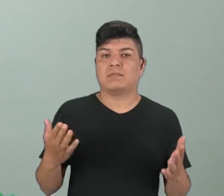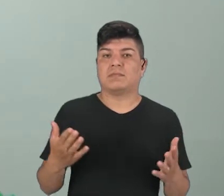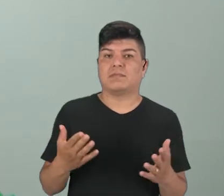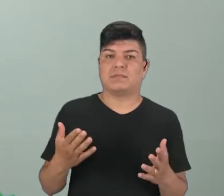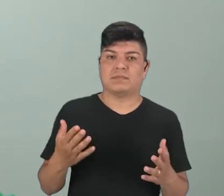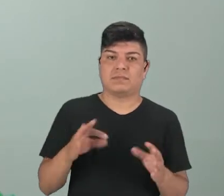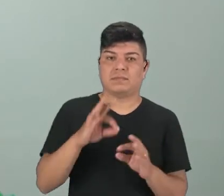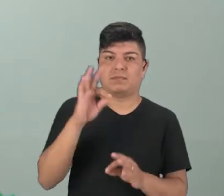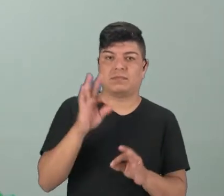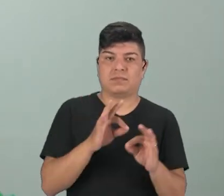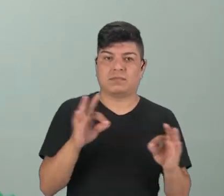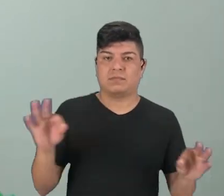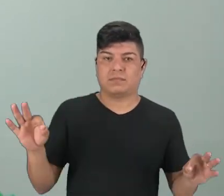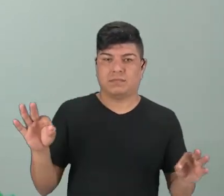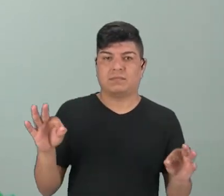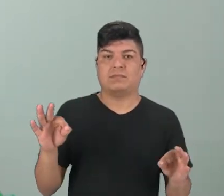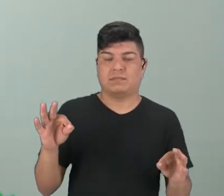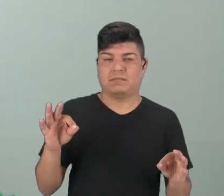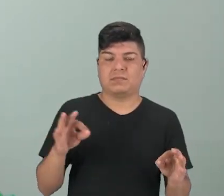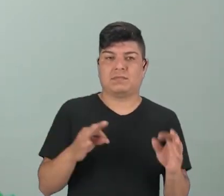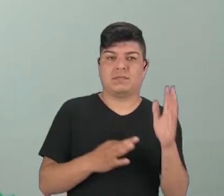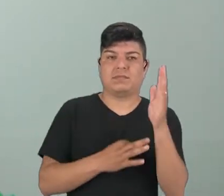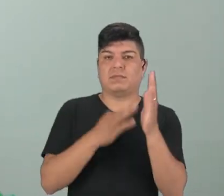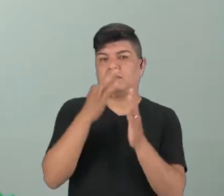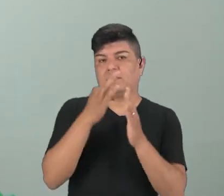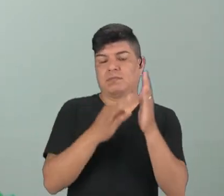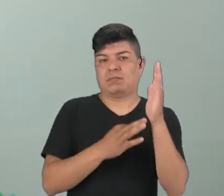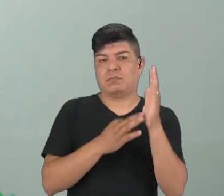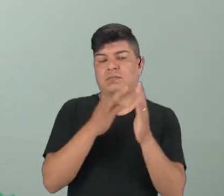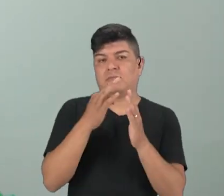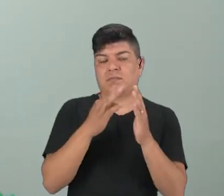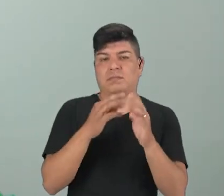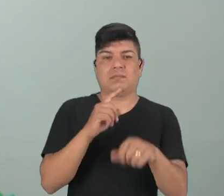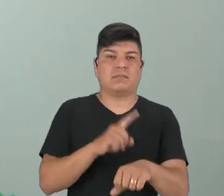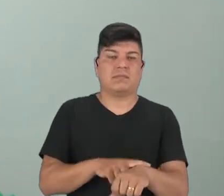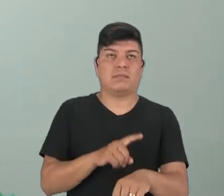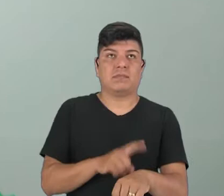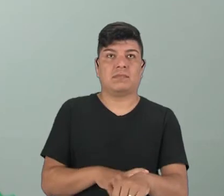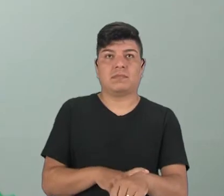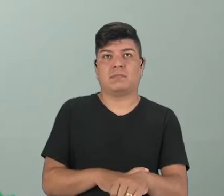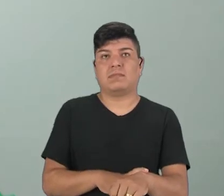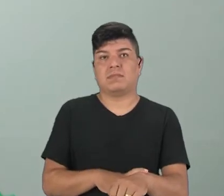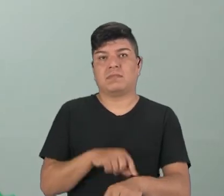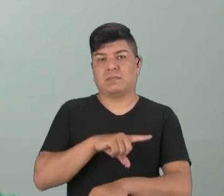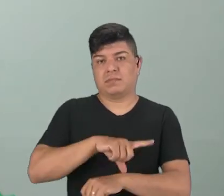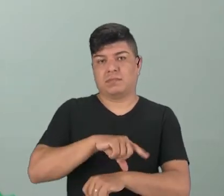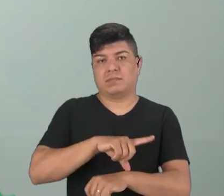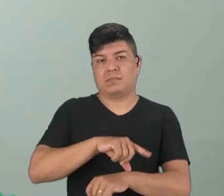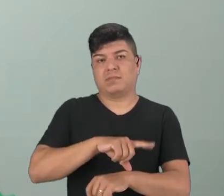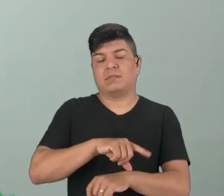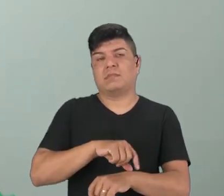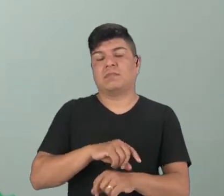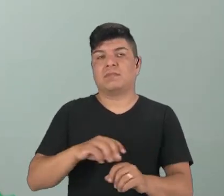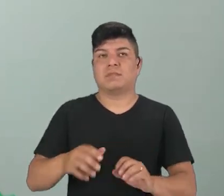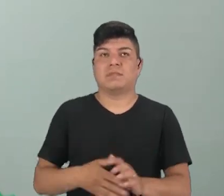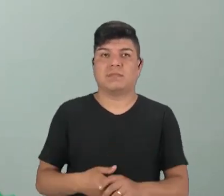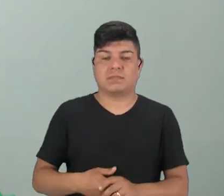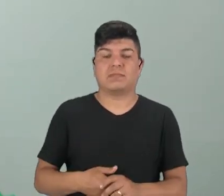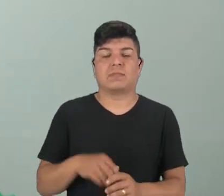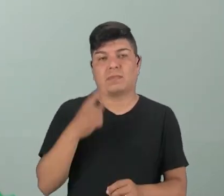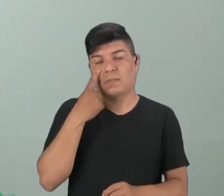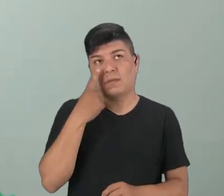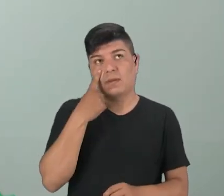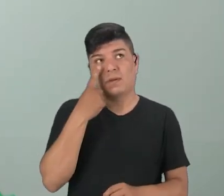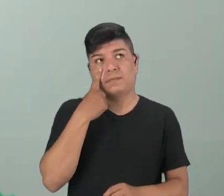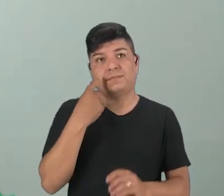sobre medidas de temperatura e medidas de tempo, que nós vamos falar sobre as horas, né? E nós vimos,